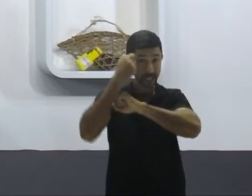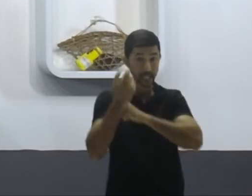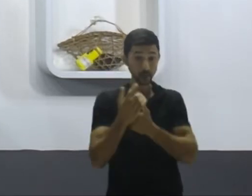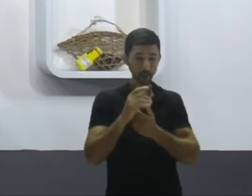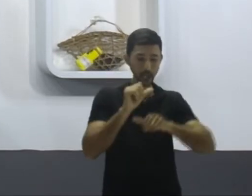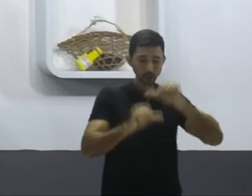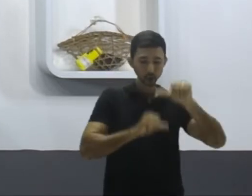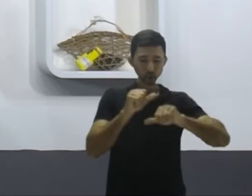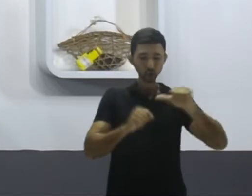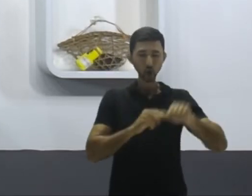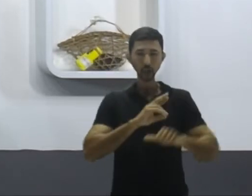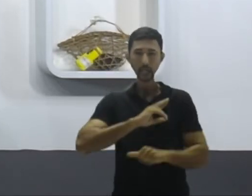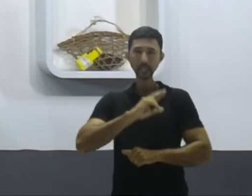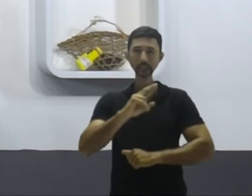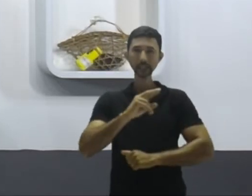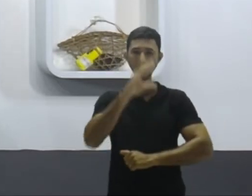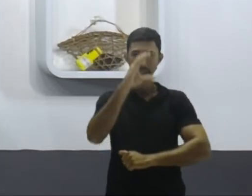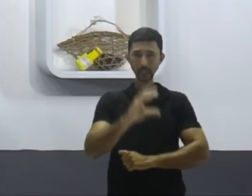negro pudesse, de fato,